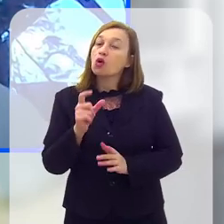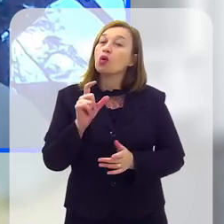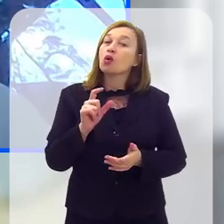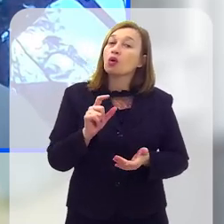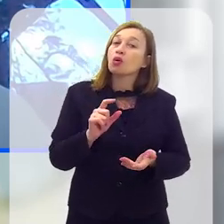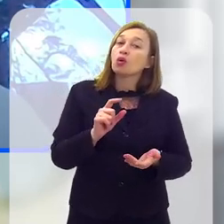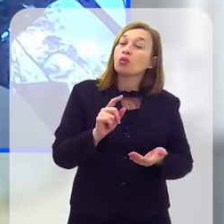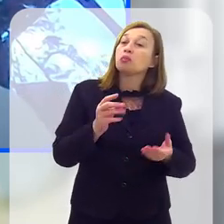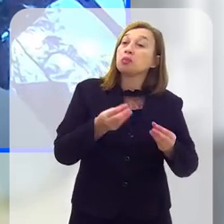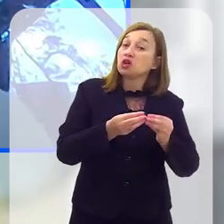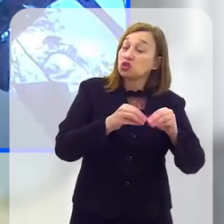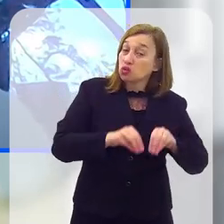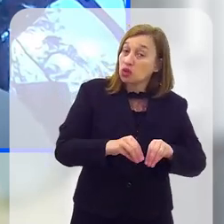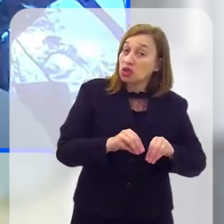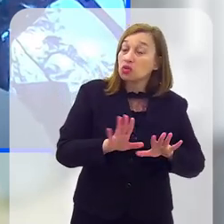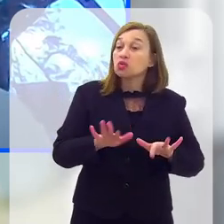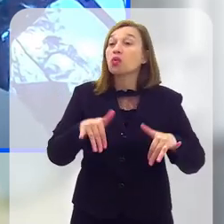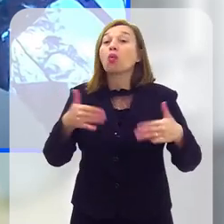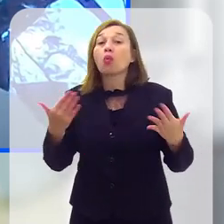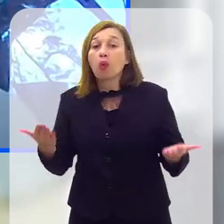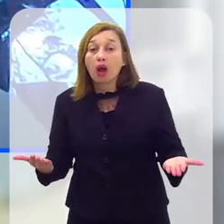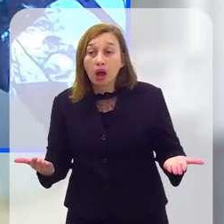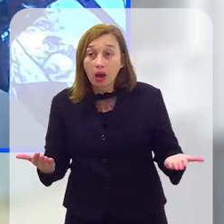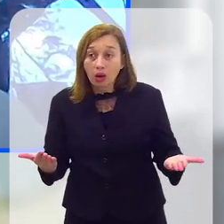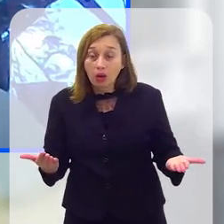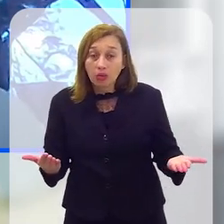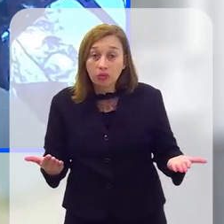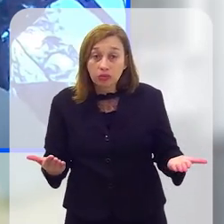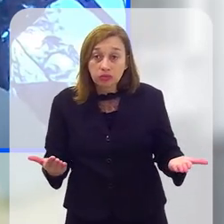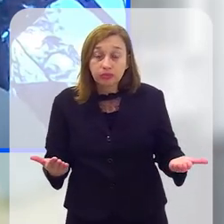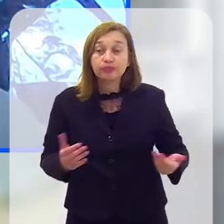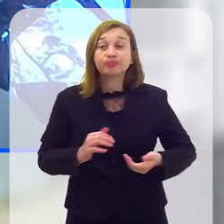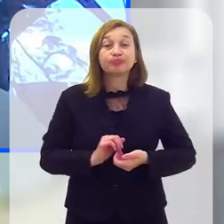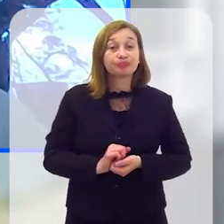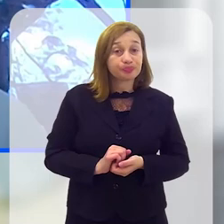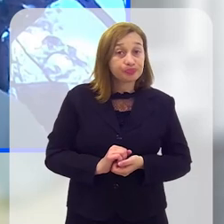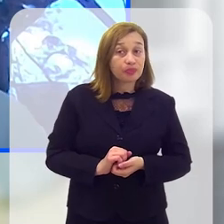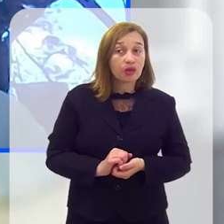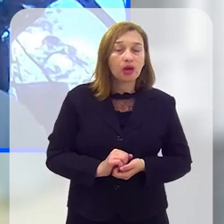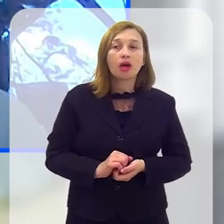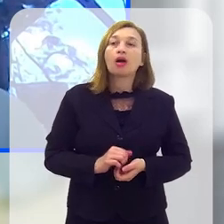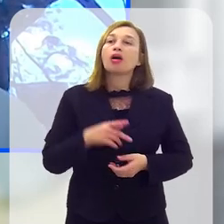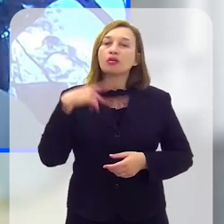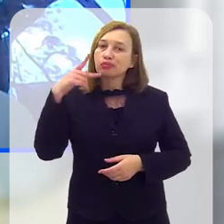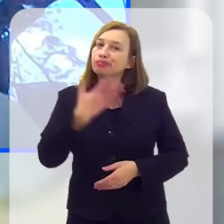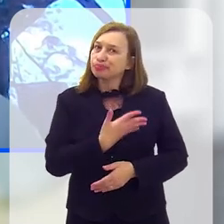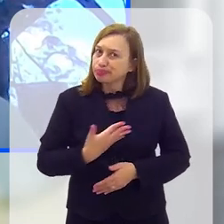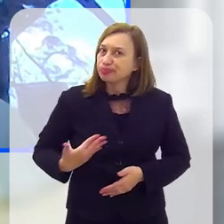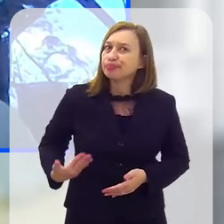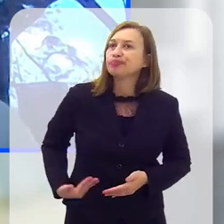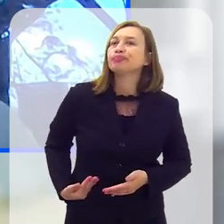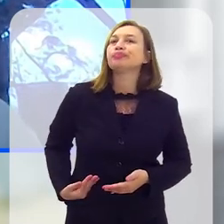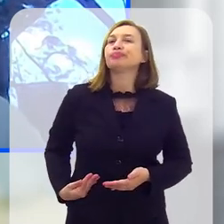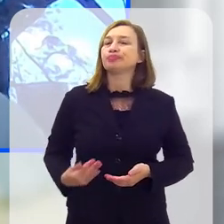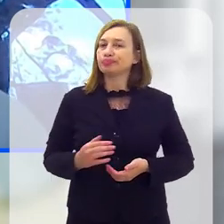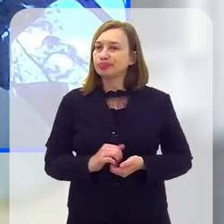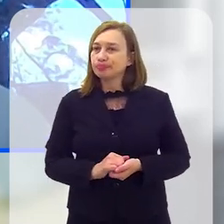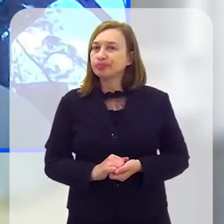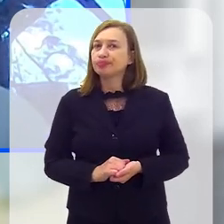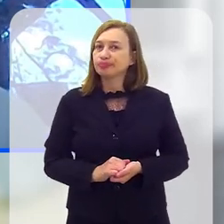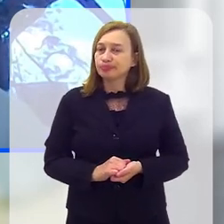que isso representa de fato, qual o nível de periculosidade que isso significa, para que as políticas